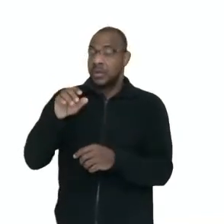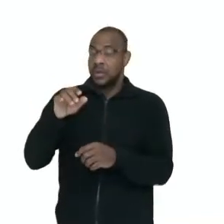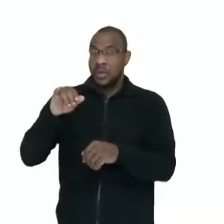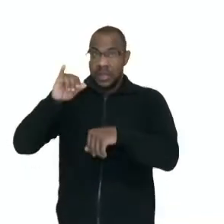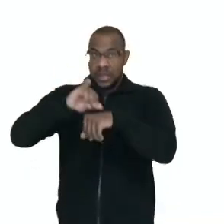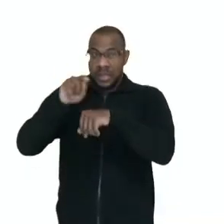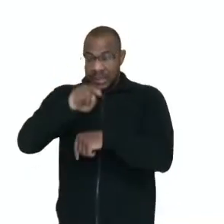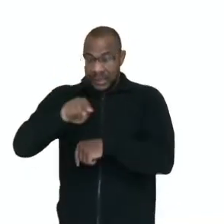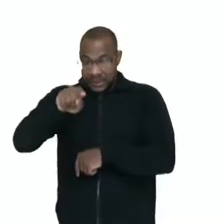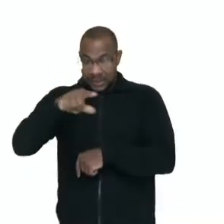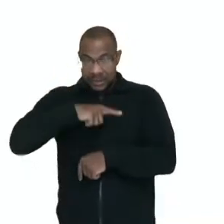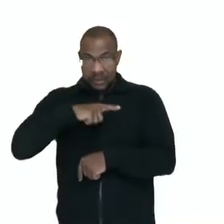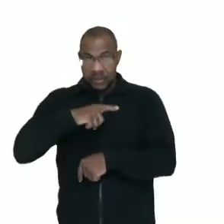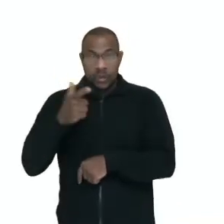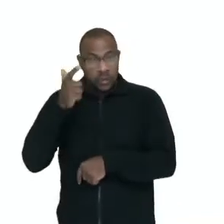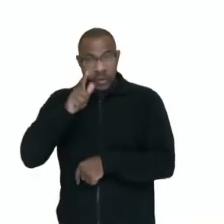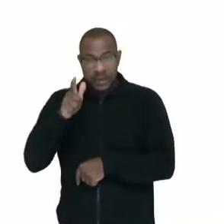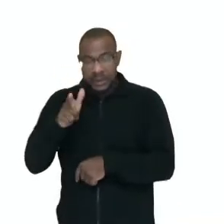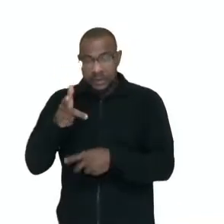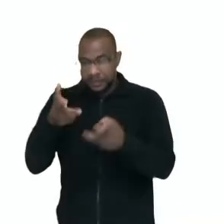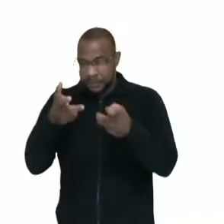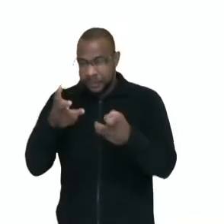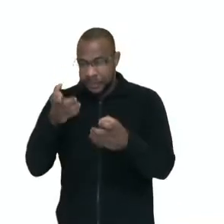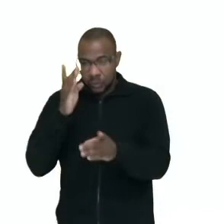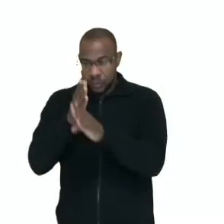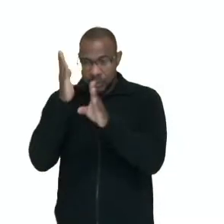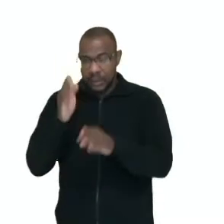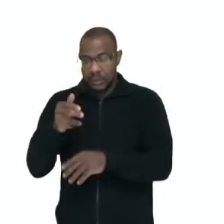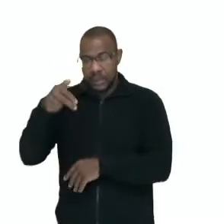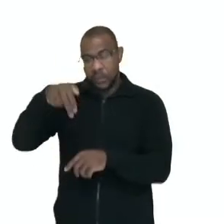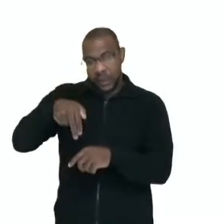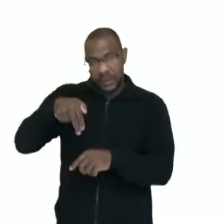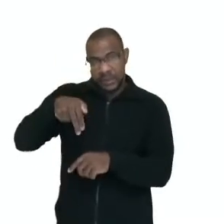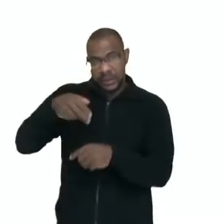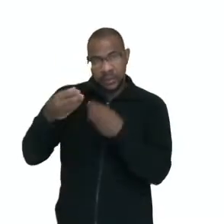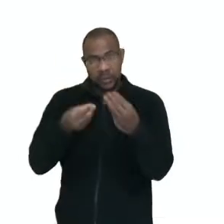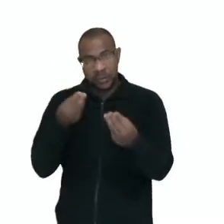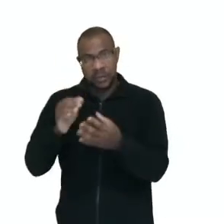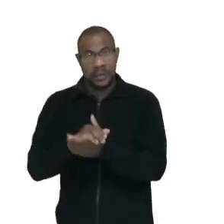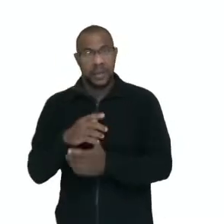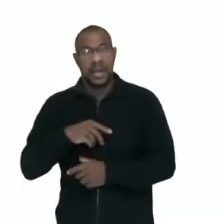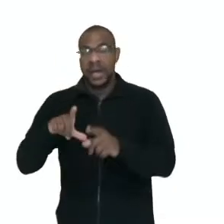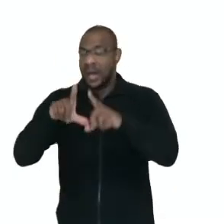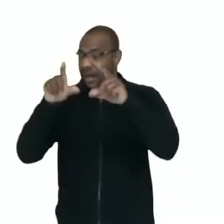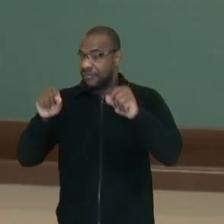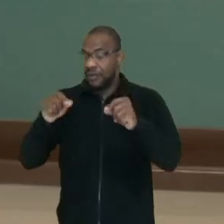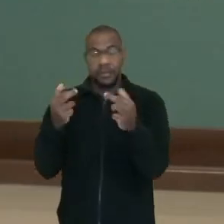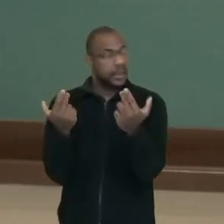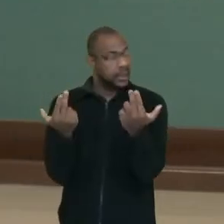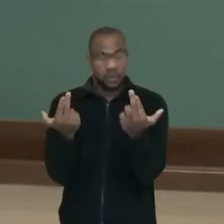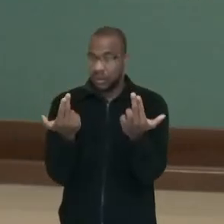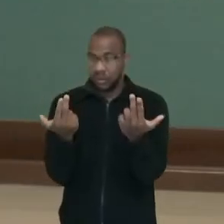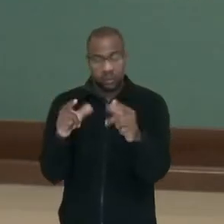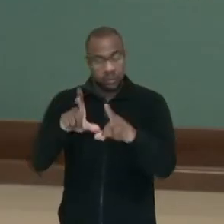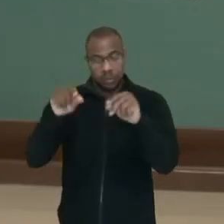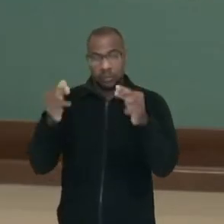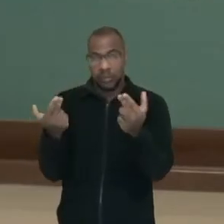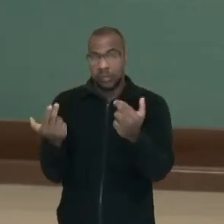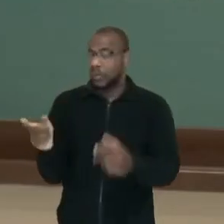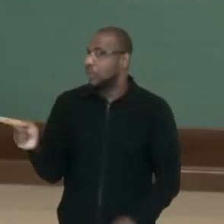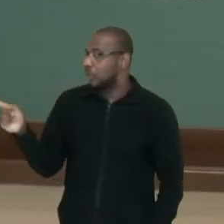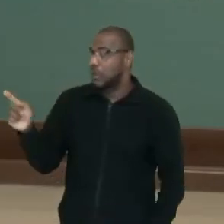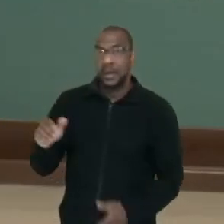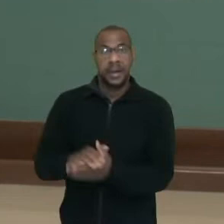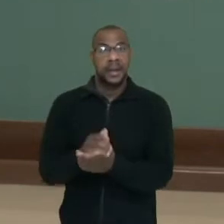consigo determinar o N, que é o número de lados? Sim, né? A fórmula, a relação aqui é a mesma, ó, a função. Só